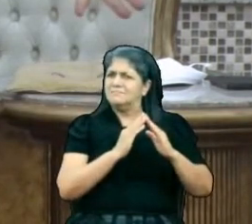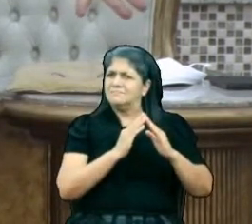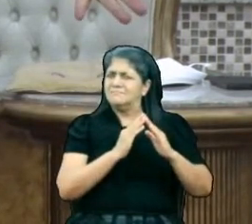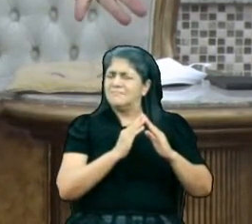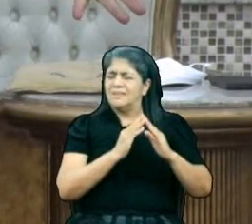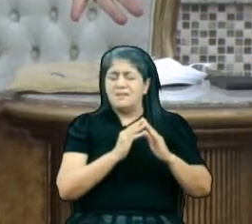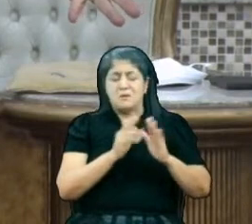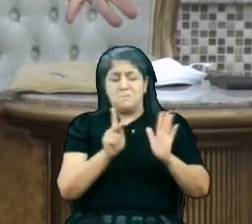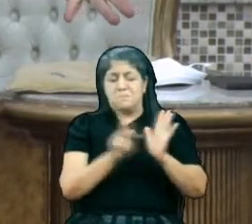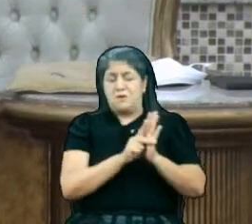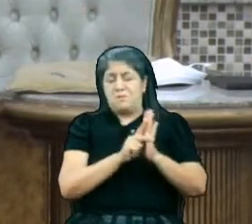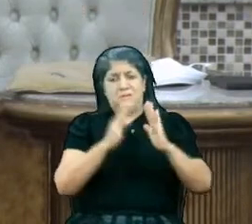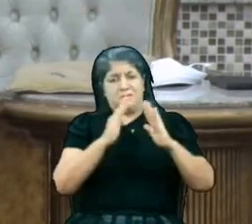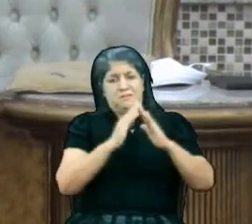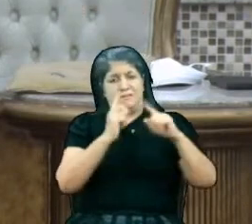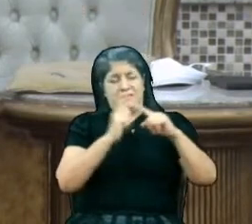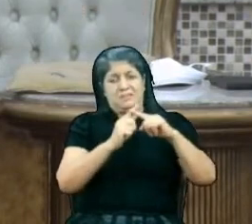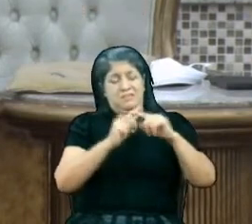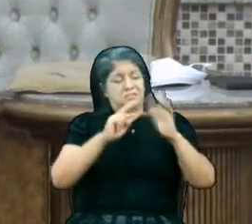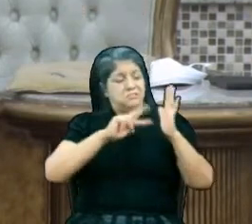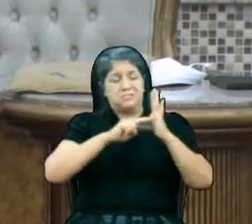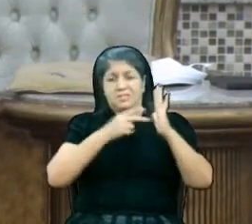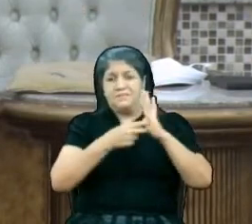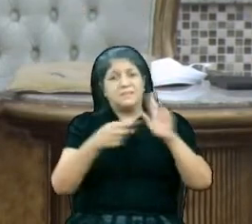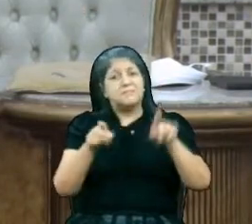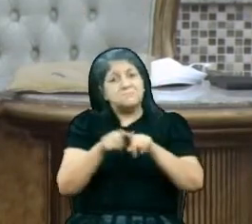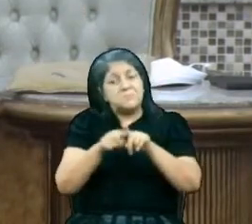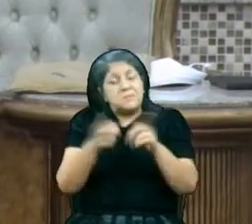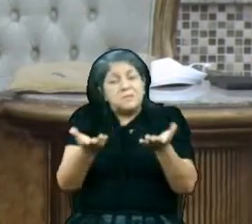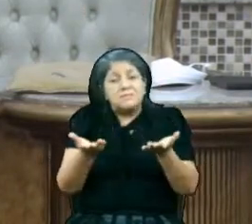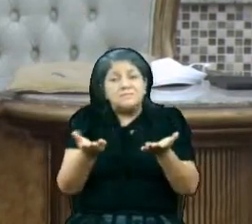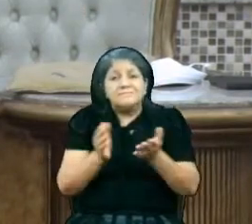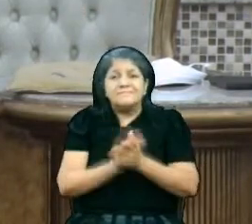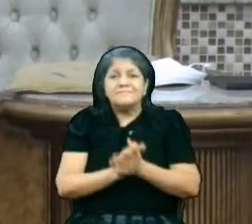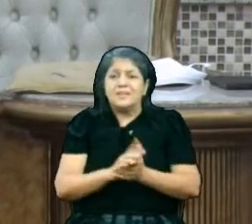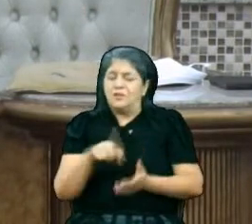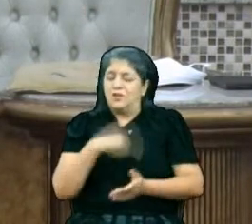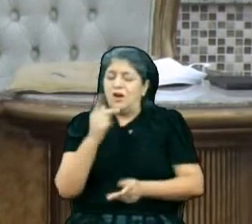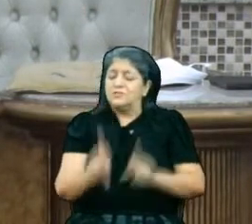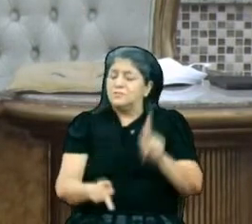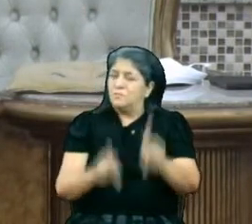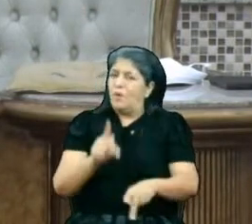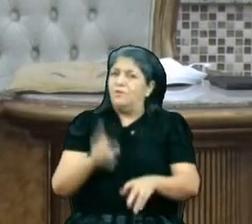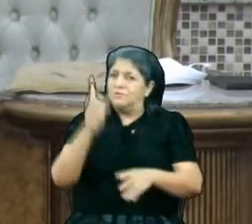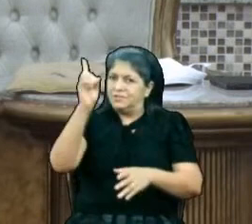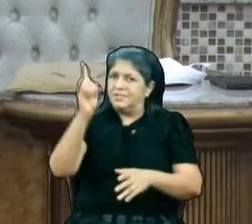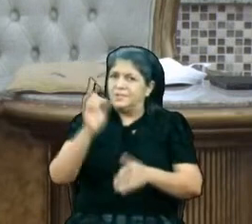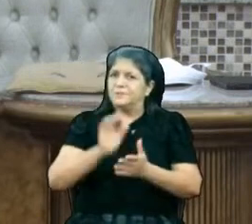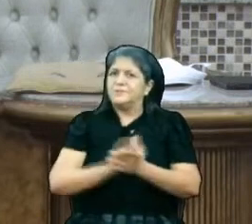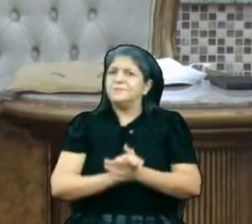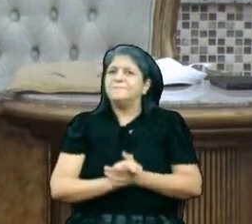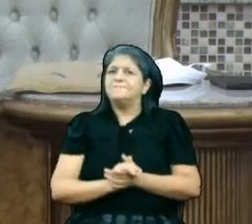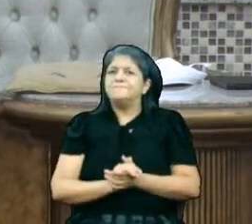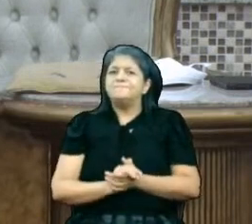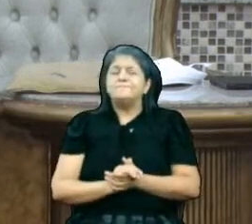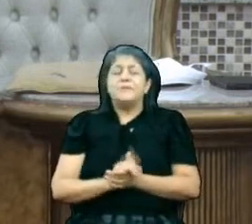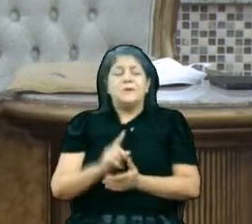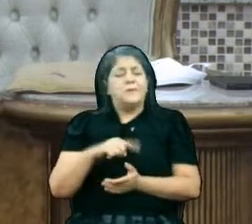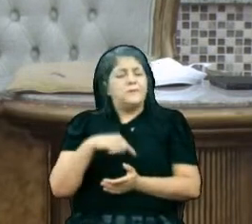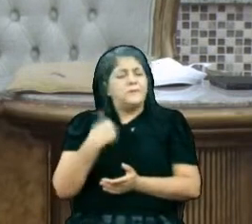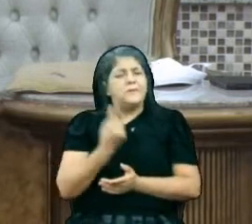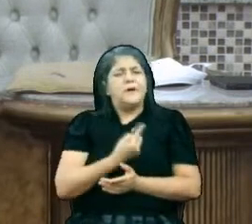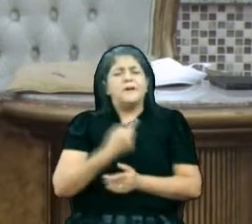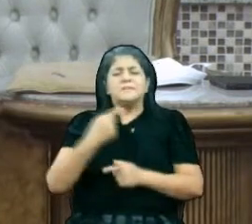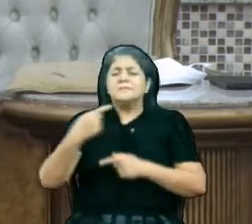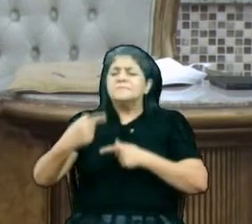ser a própria igreja a igreja nós o povo de Deus escute isso nós estamos vindo ou Estamos